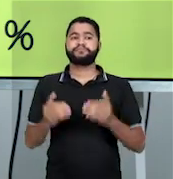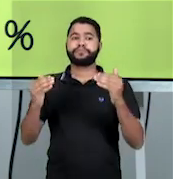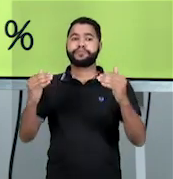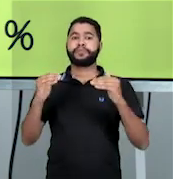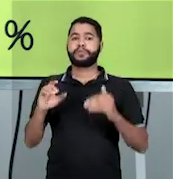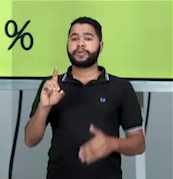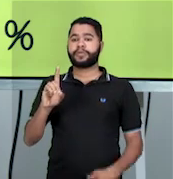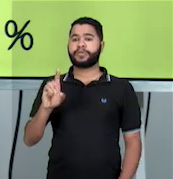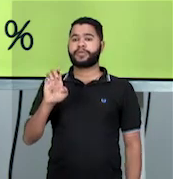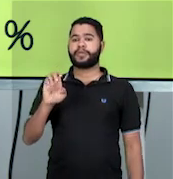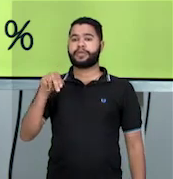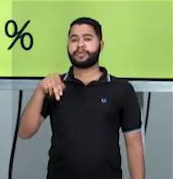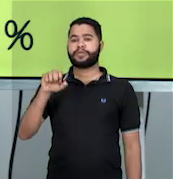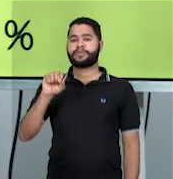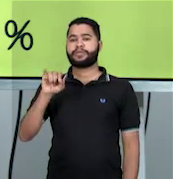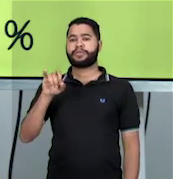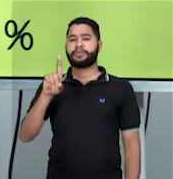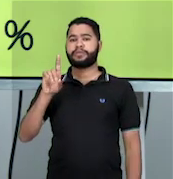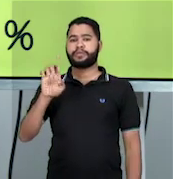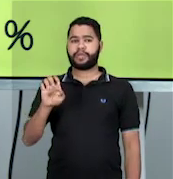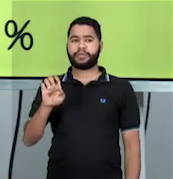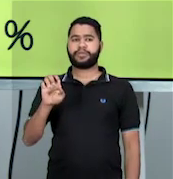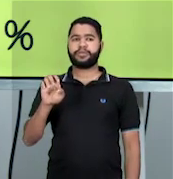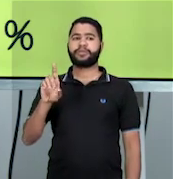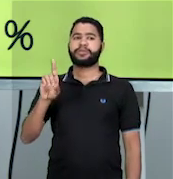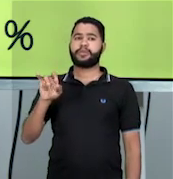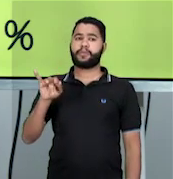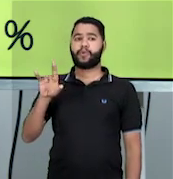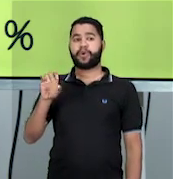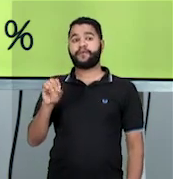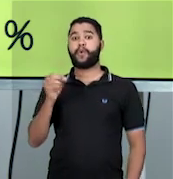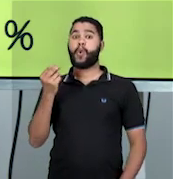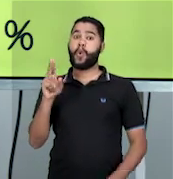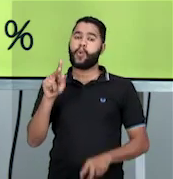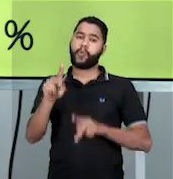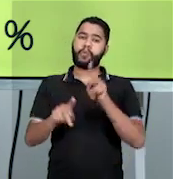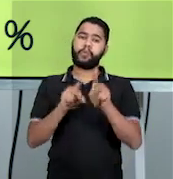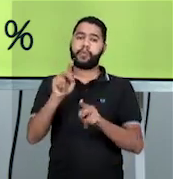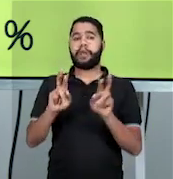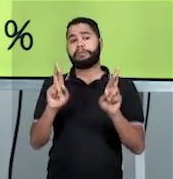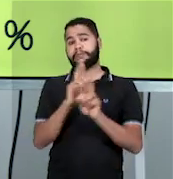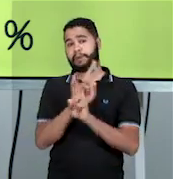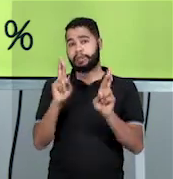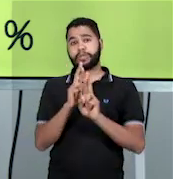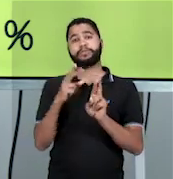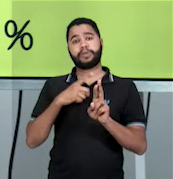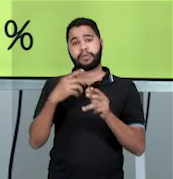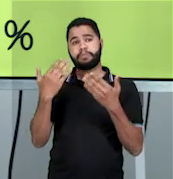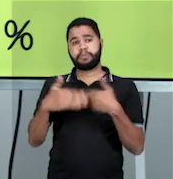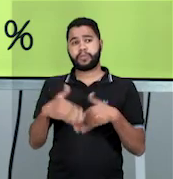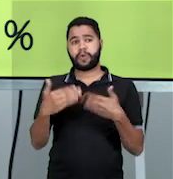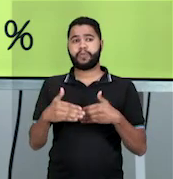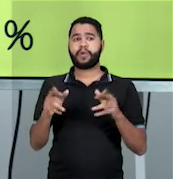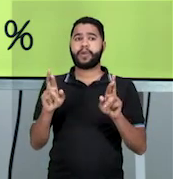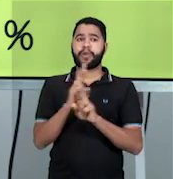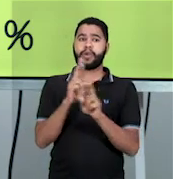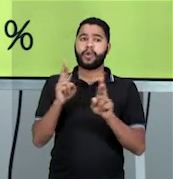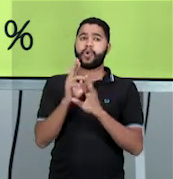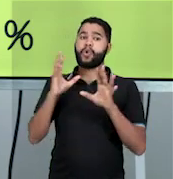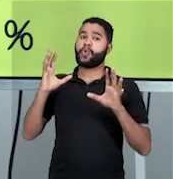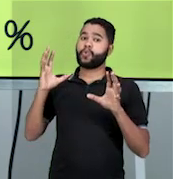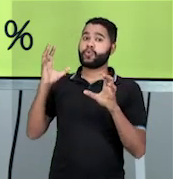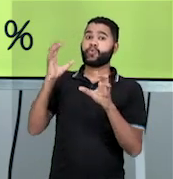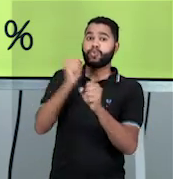Densidade demográfica ou população relativa, você pode ver um desses dois nomes, pode vir na prova de vocês, Que é a relação entre o total